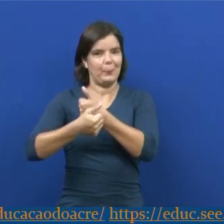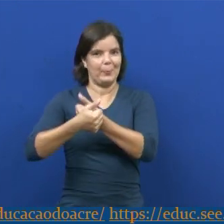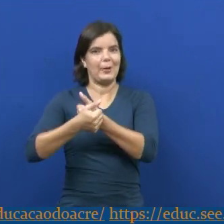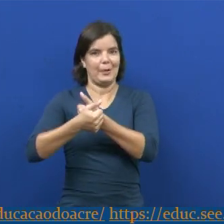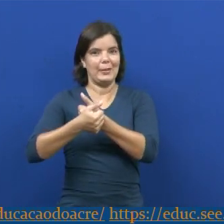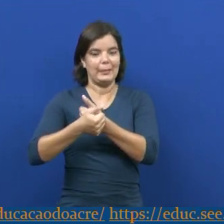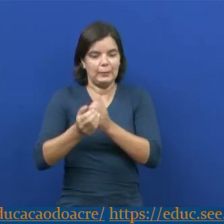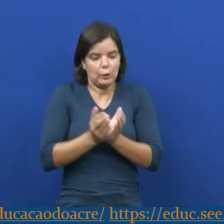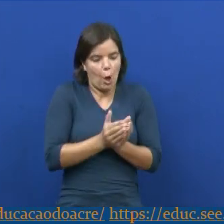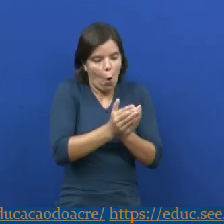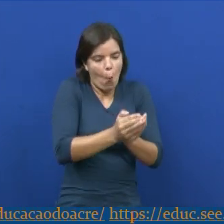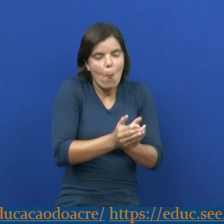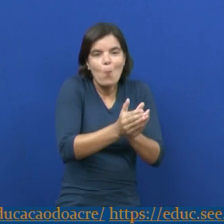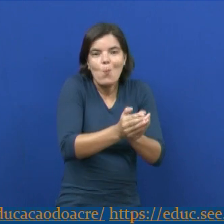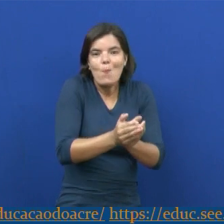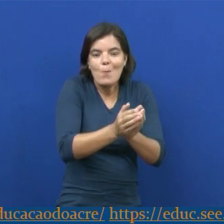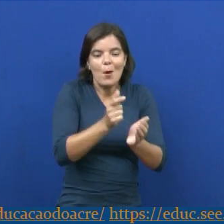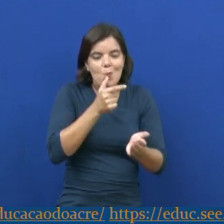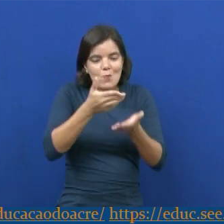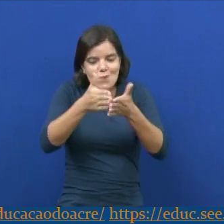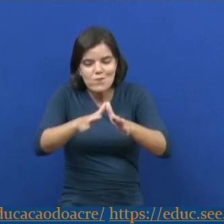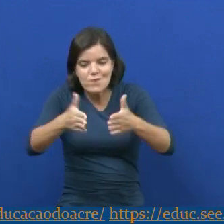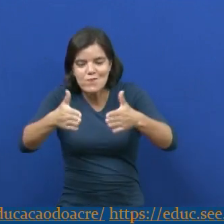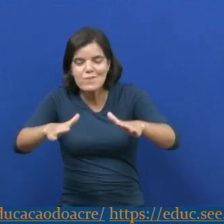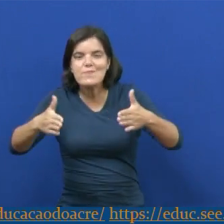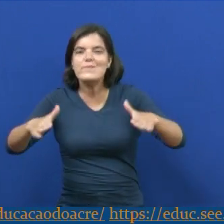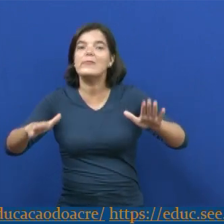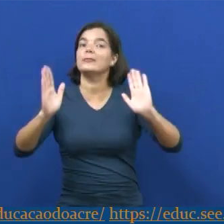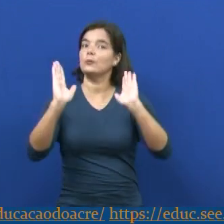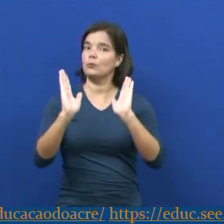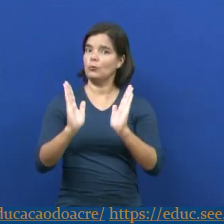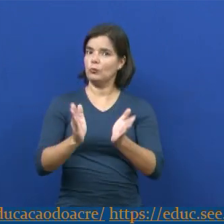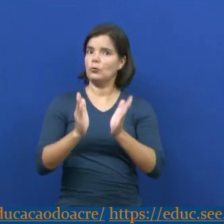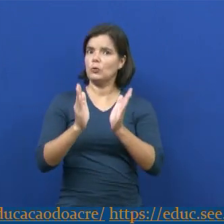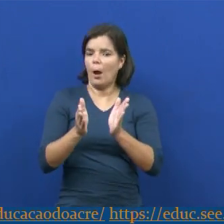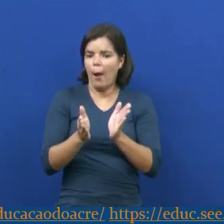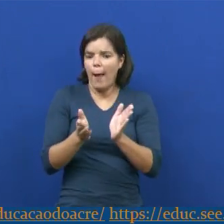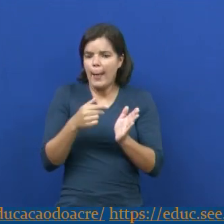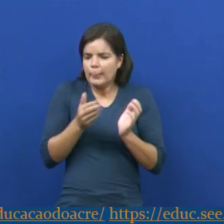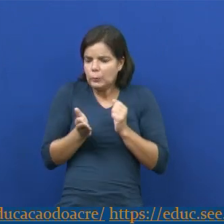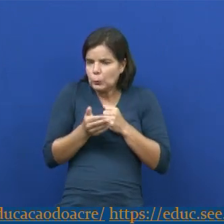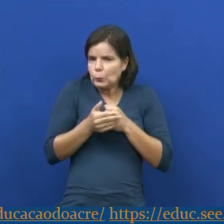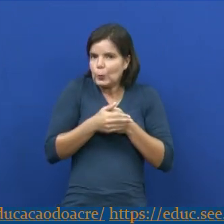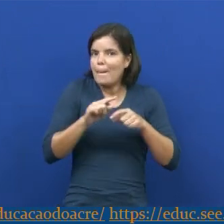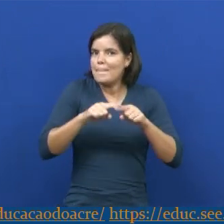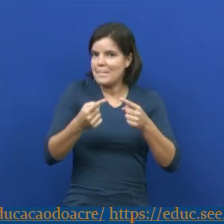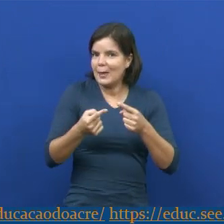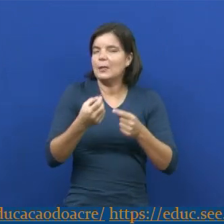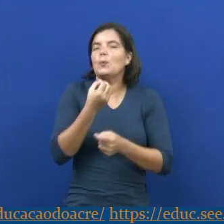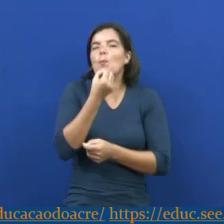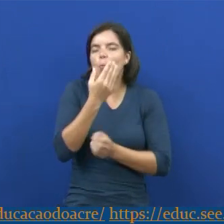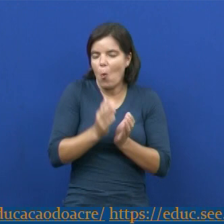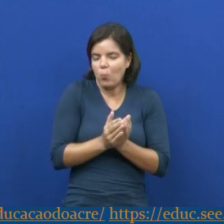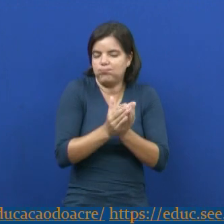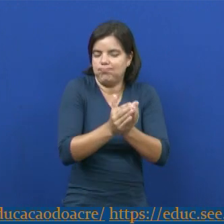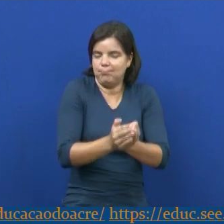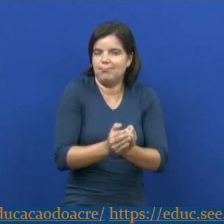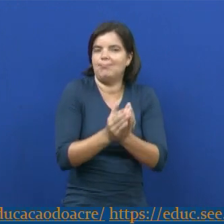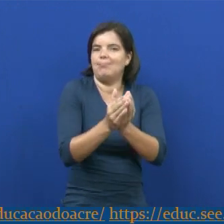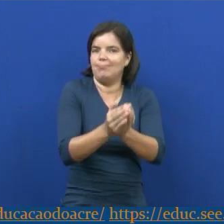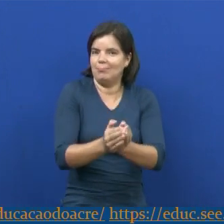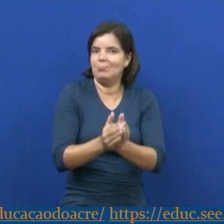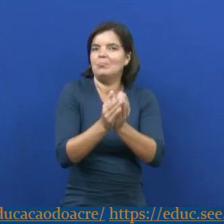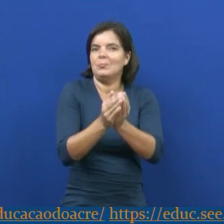mar Mediterrâneo, eles já investiam, né, de forma tímida, mas eles já eram bons marinheiros, né,